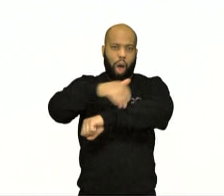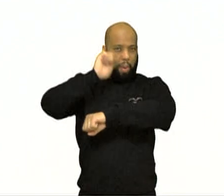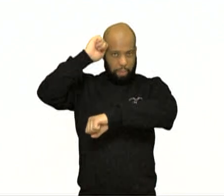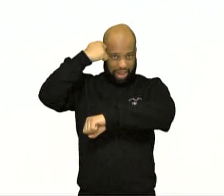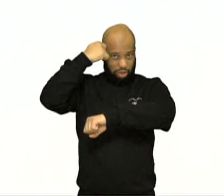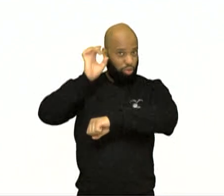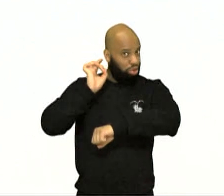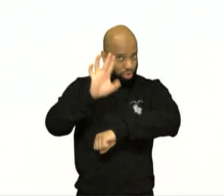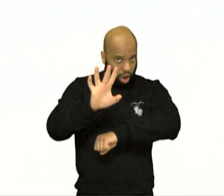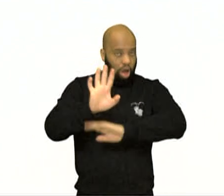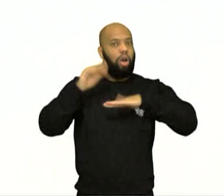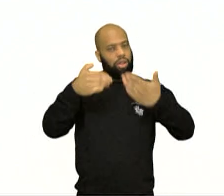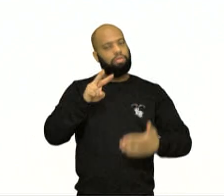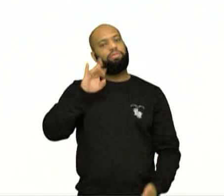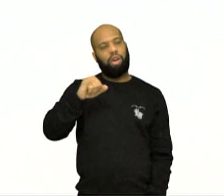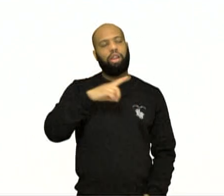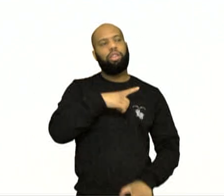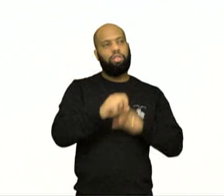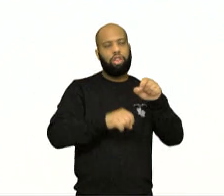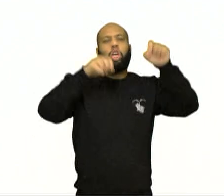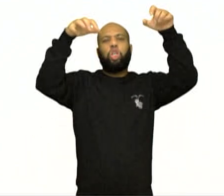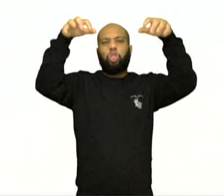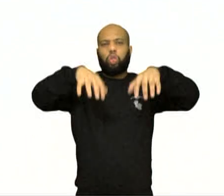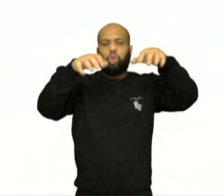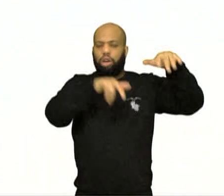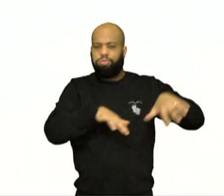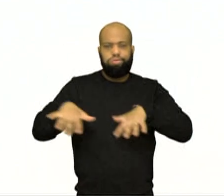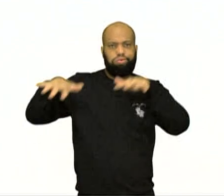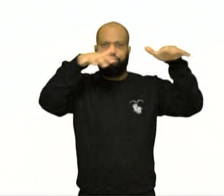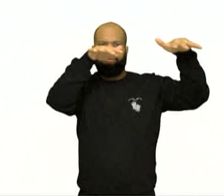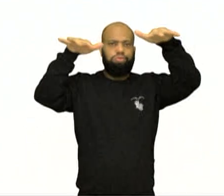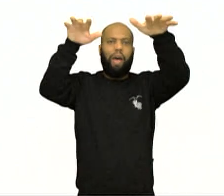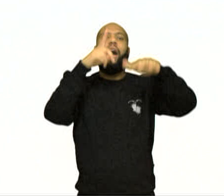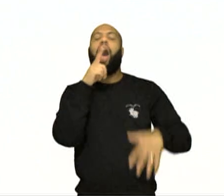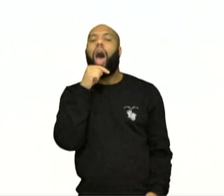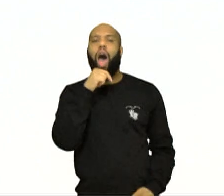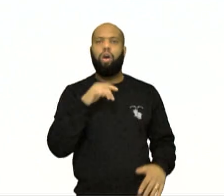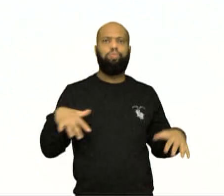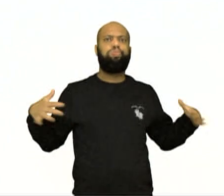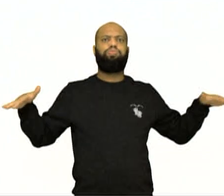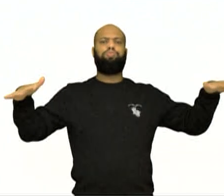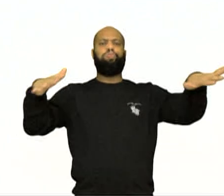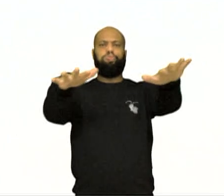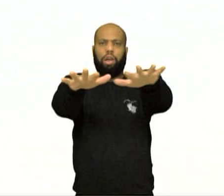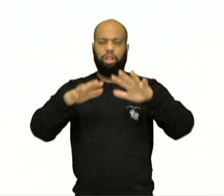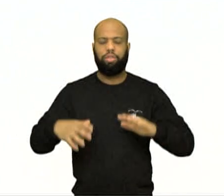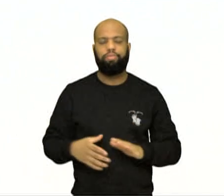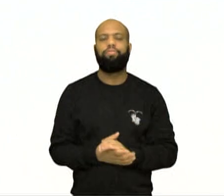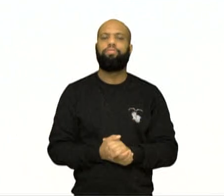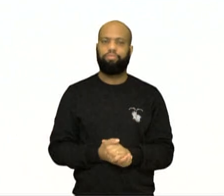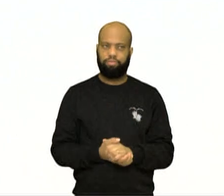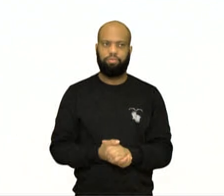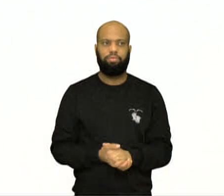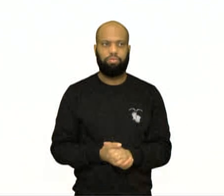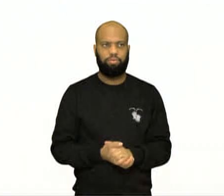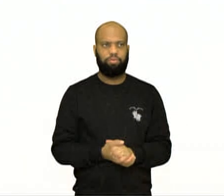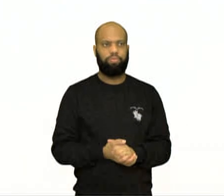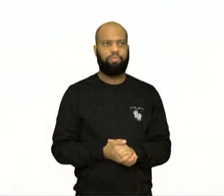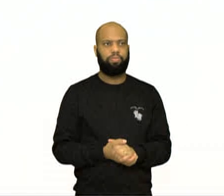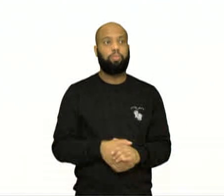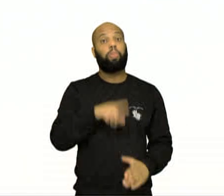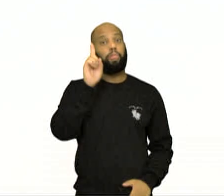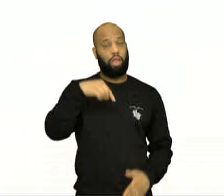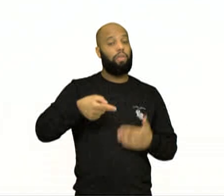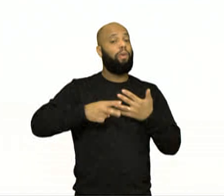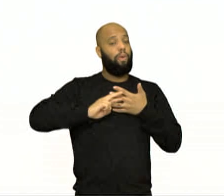no solo, a gente vai ter a elevação significativa e rápida desses rios e vai inundar muitas áreas, né? Então, são as